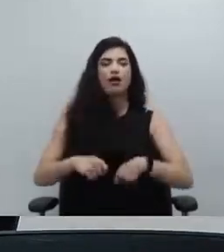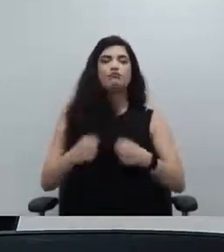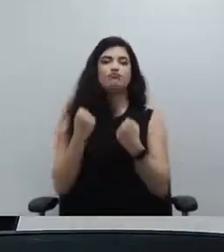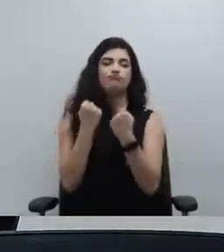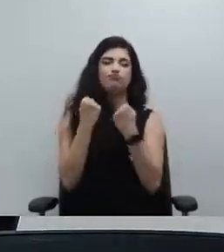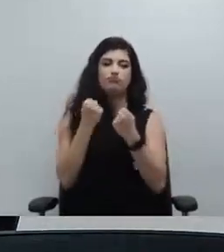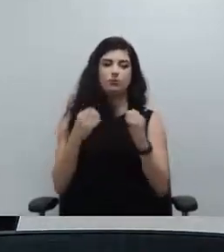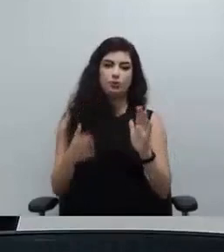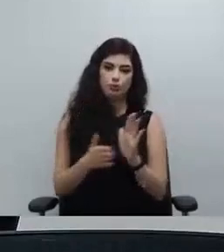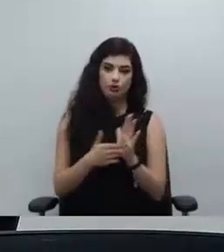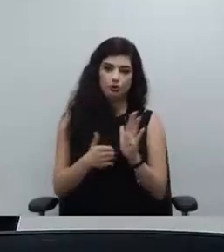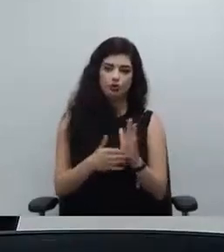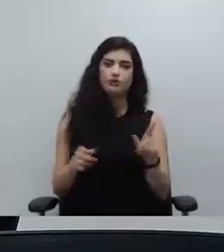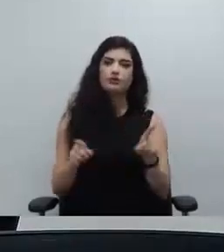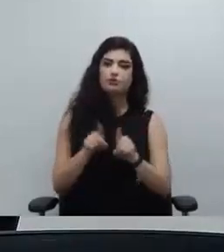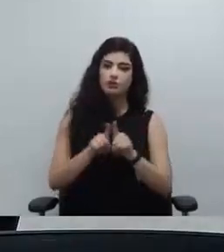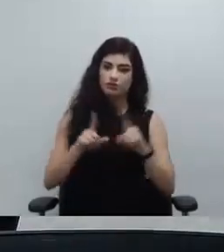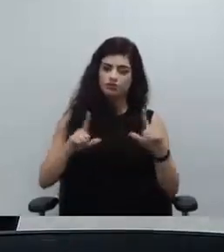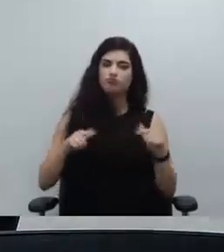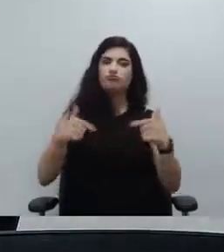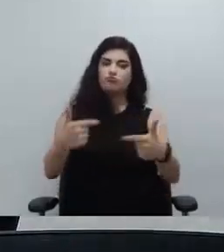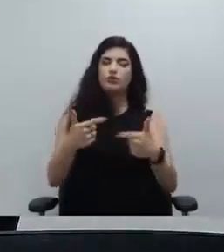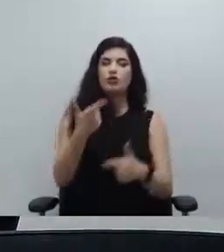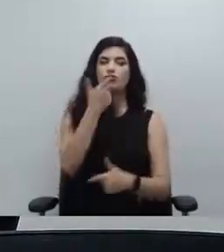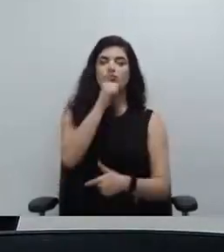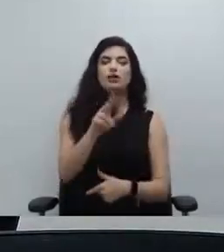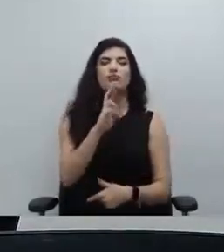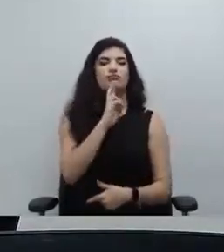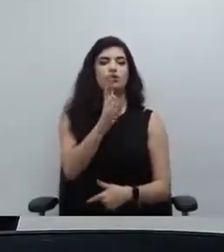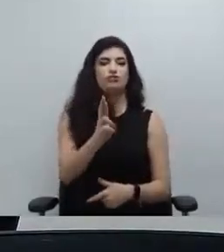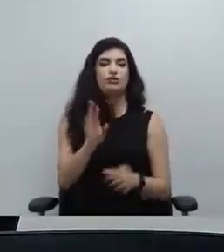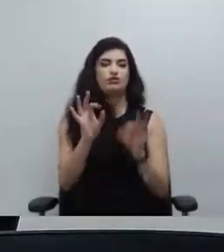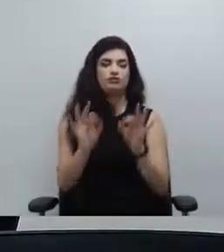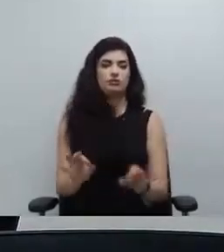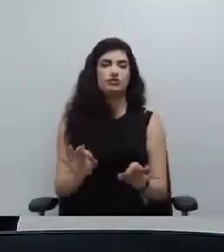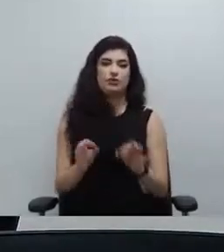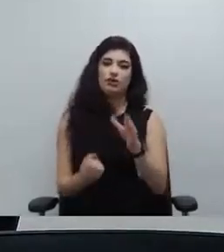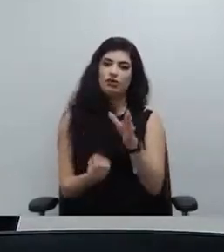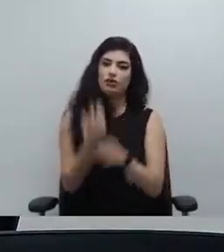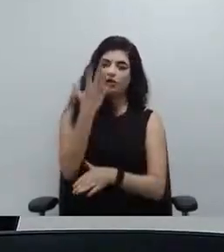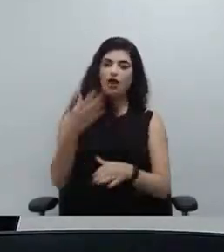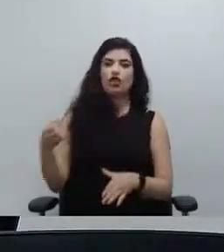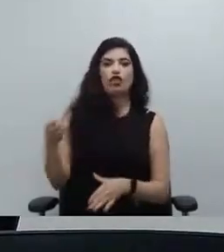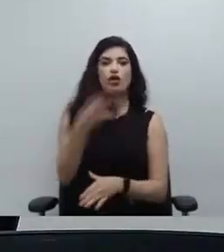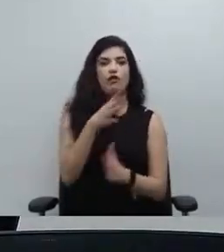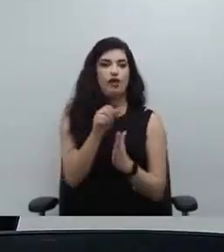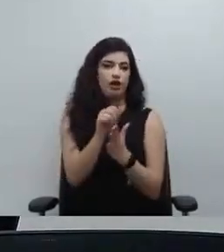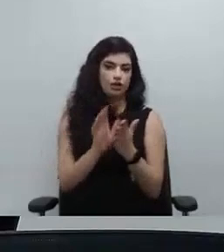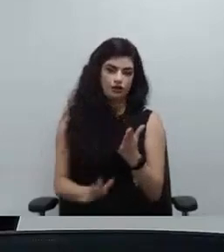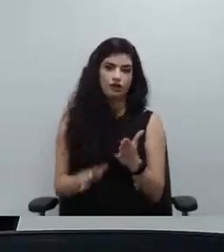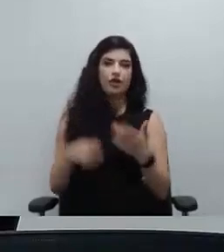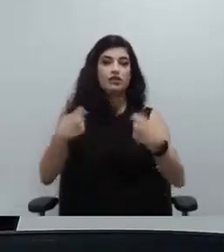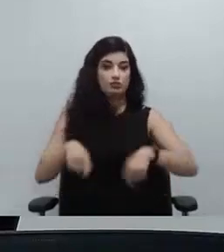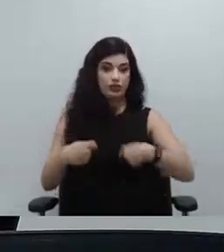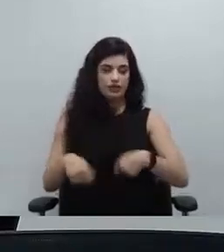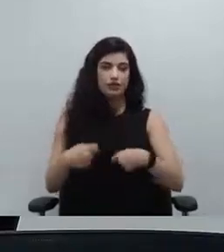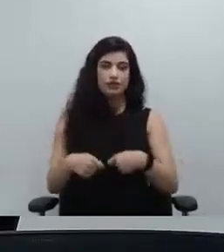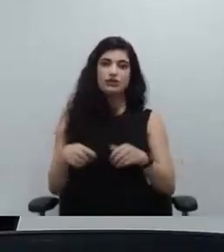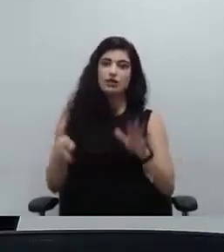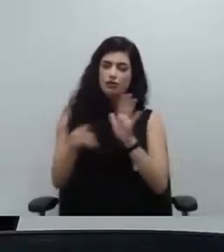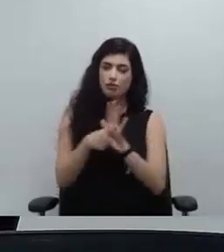a proposta e contribuir para chegar ao resultado, ou mesmo reformulando as atividades quando necessário